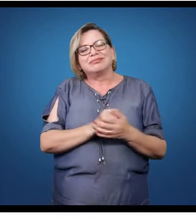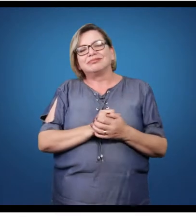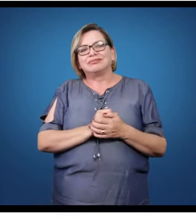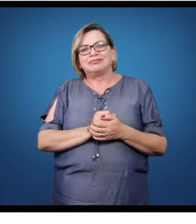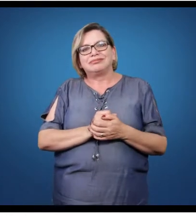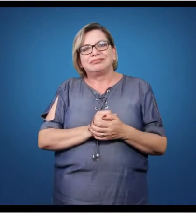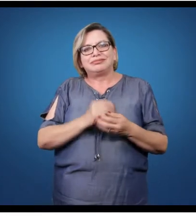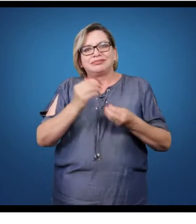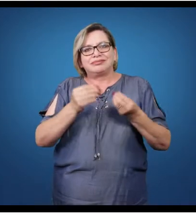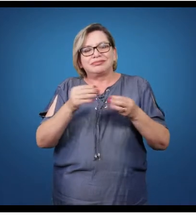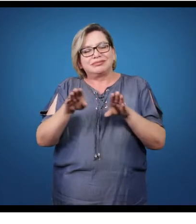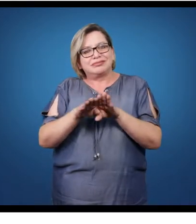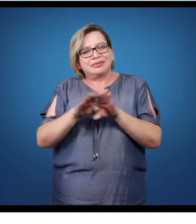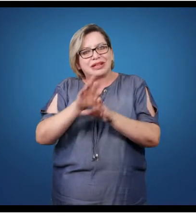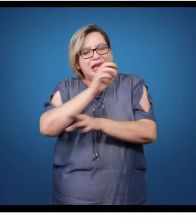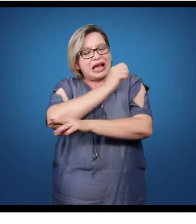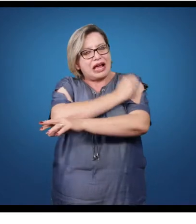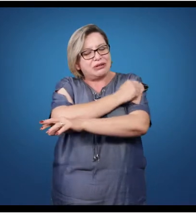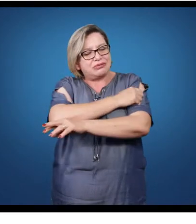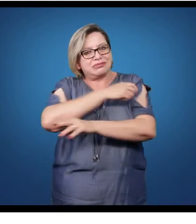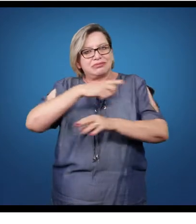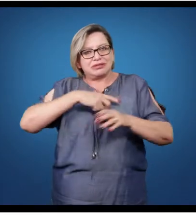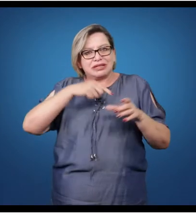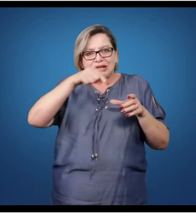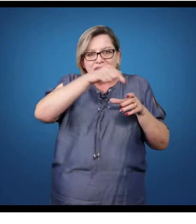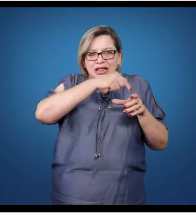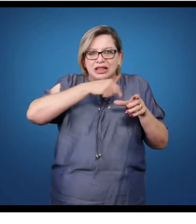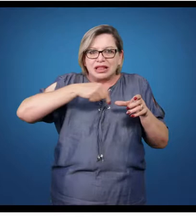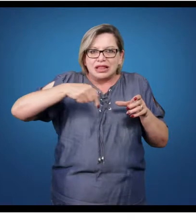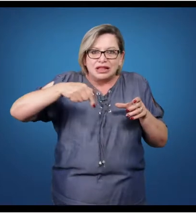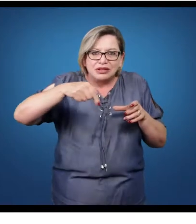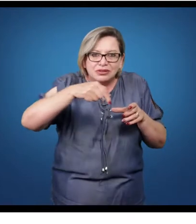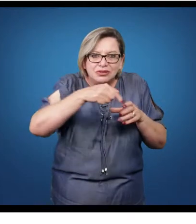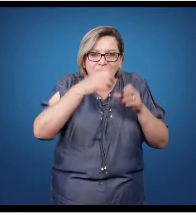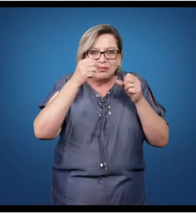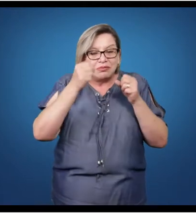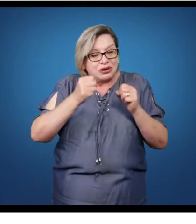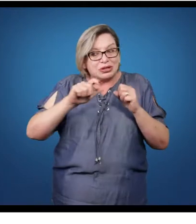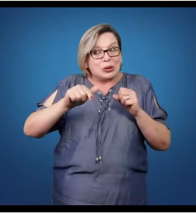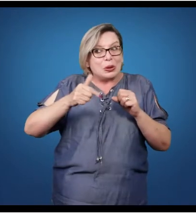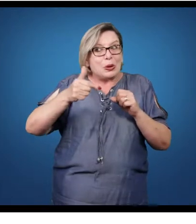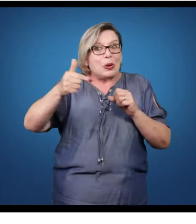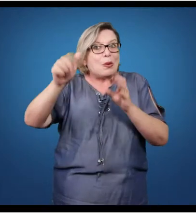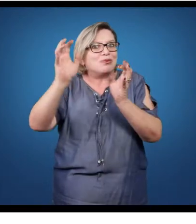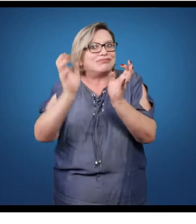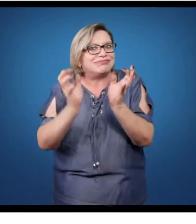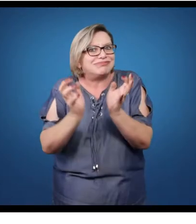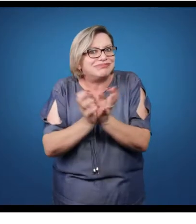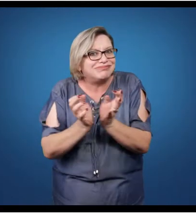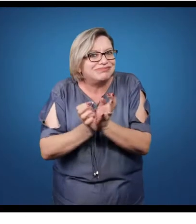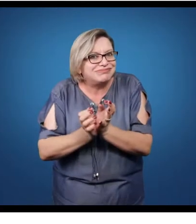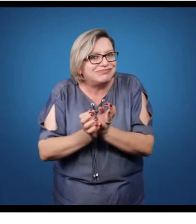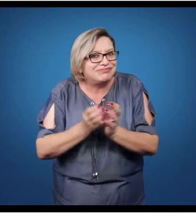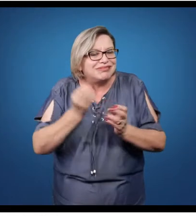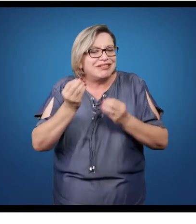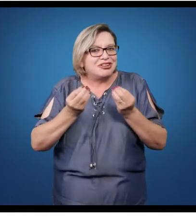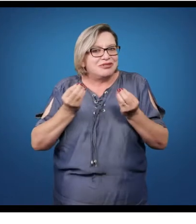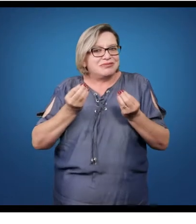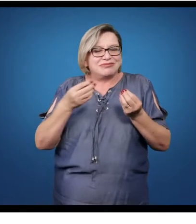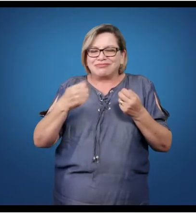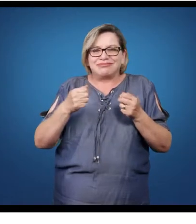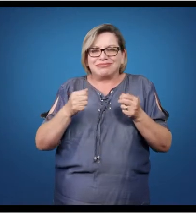o aluno que fica com um bambolê representando a sesta pode ser do time adversário não precisa ser no mesmo